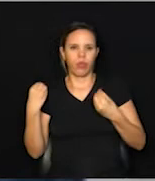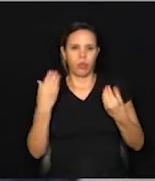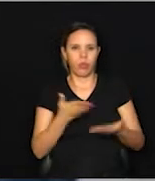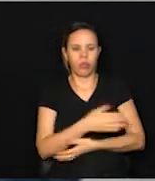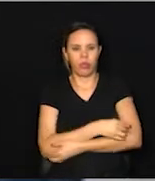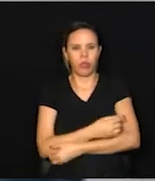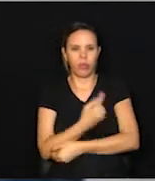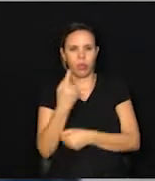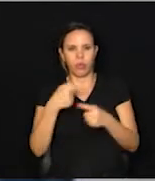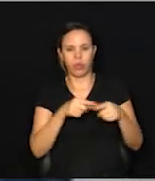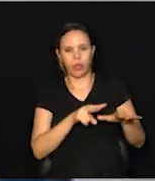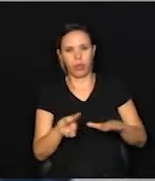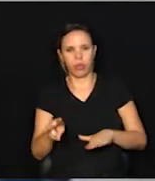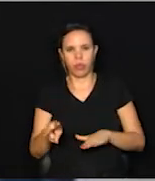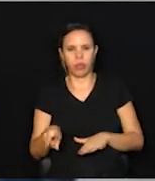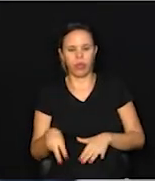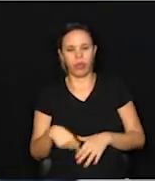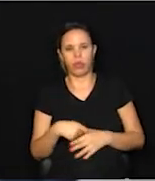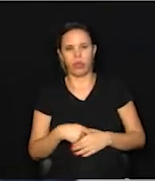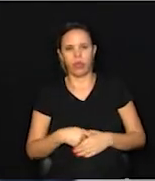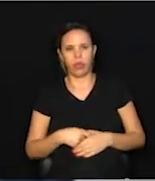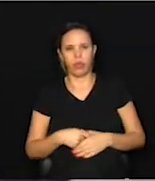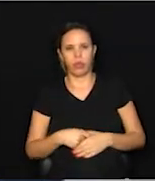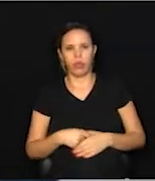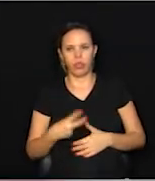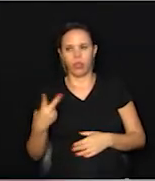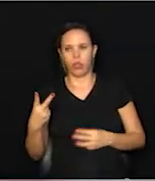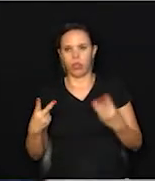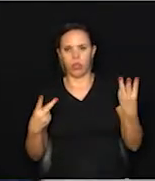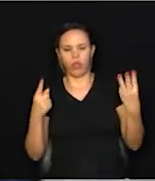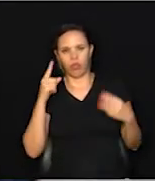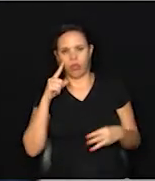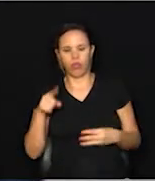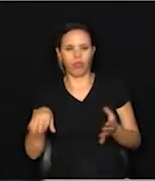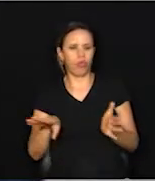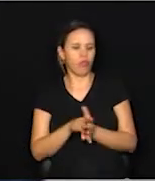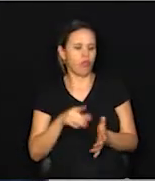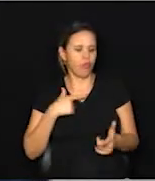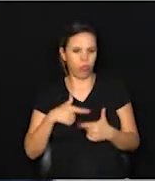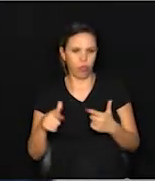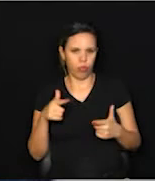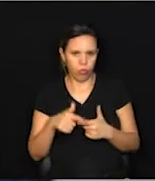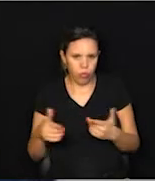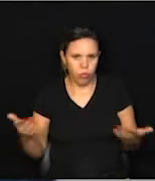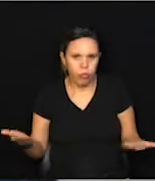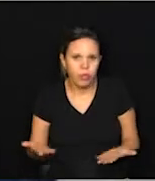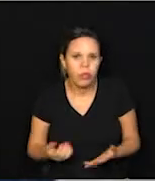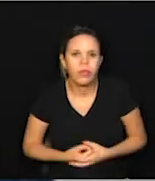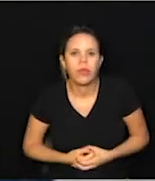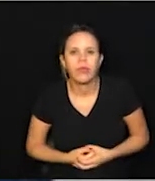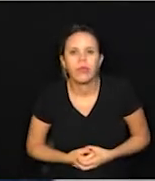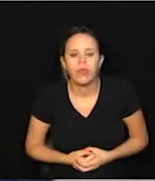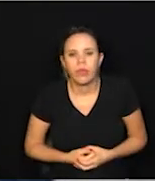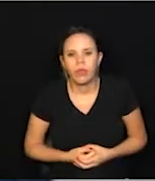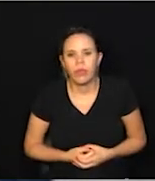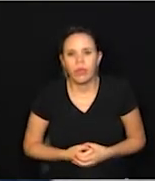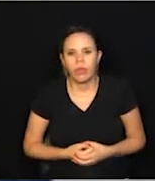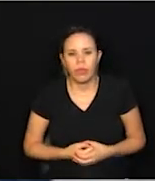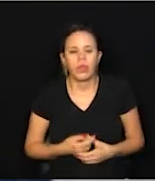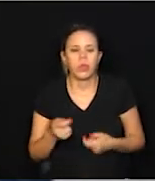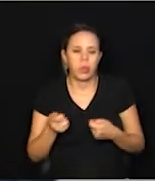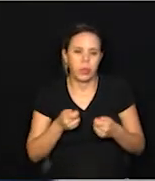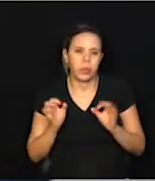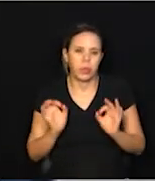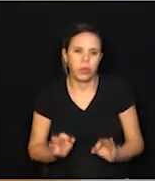vez por semana, a cada 10 dias, precisaram entregar a cada 2, 3 dias, então estava tendo um problema, mas agora ele está aparentemente sob